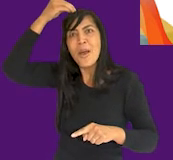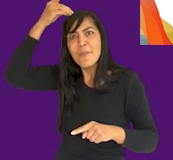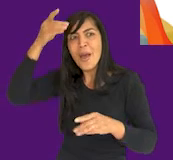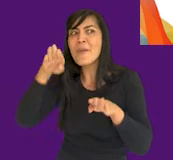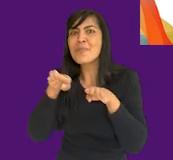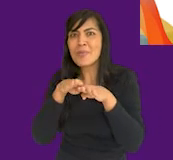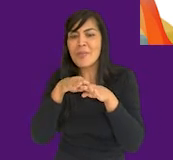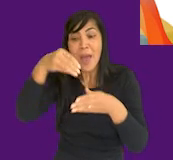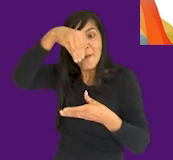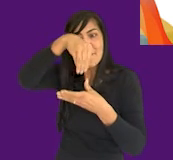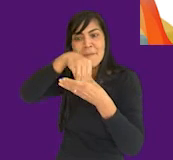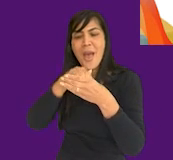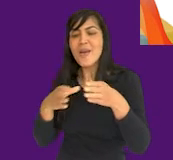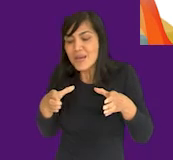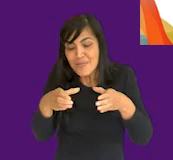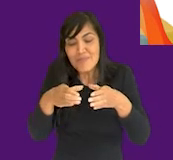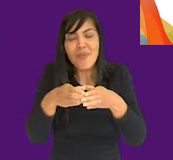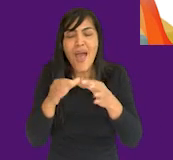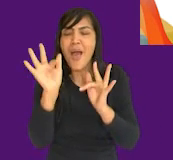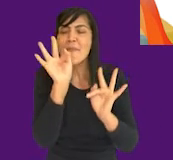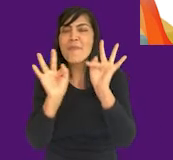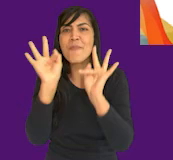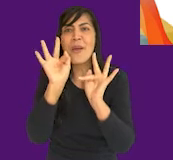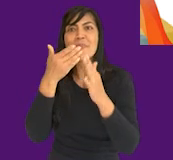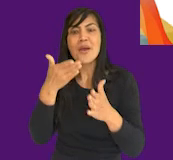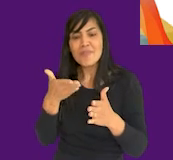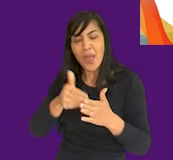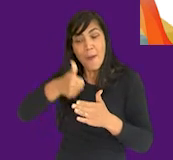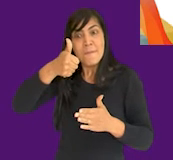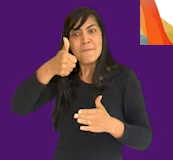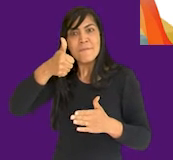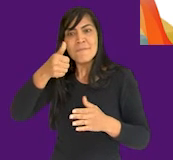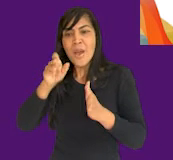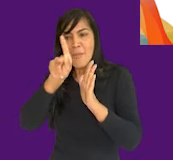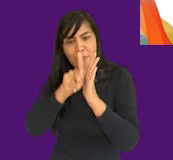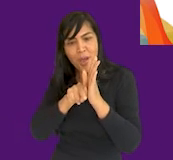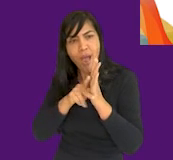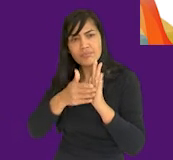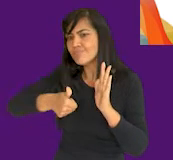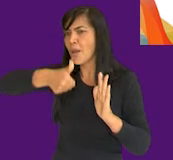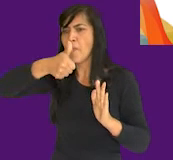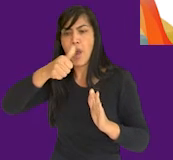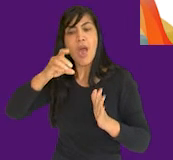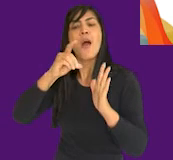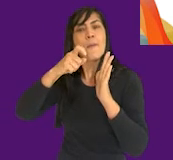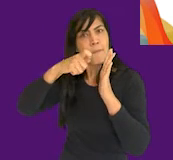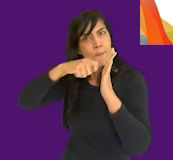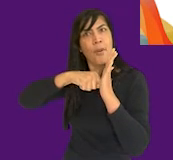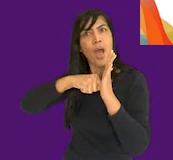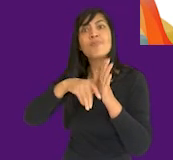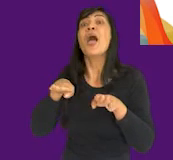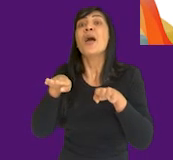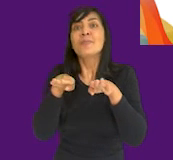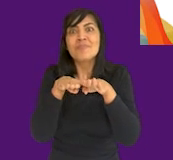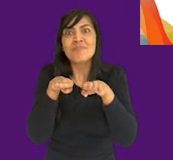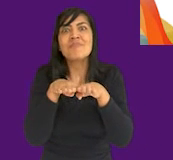tá ali entrando na sua equipe tecnologia melhorando seus projetos programas e parcerias você também